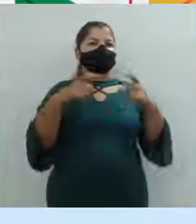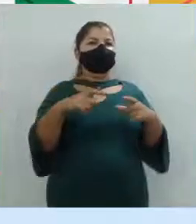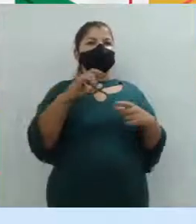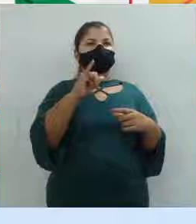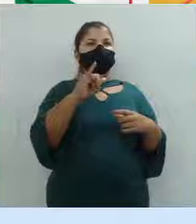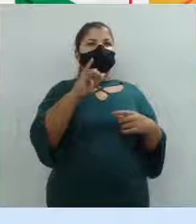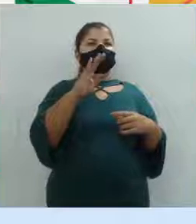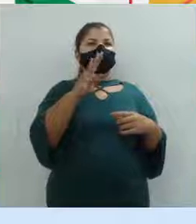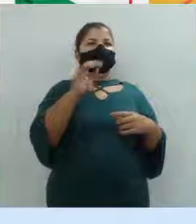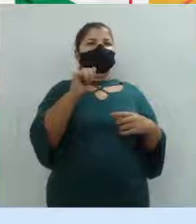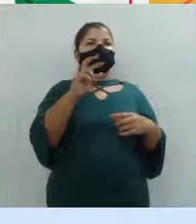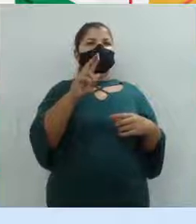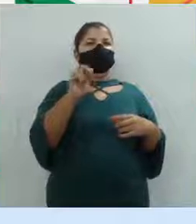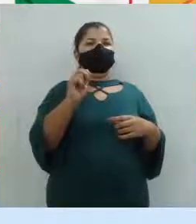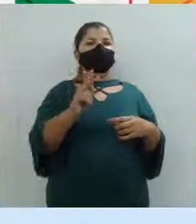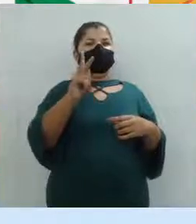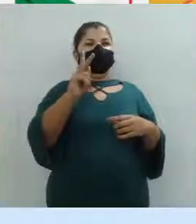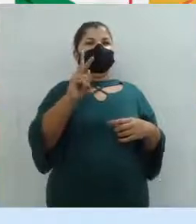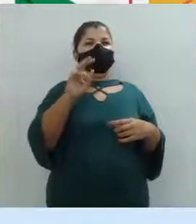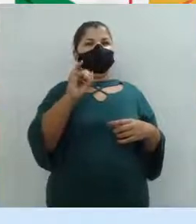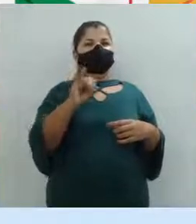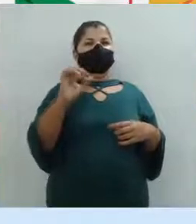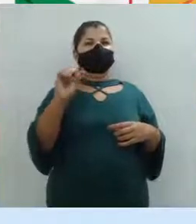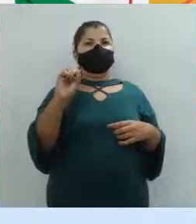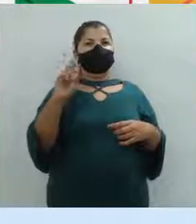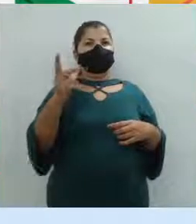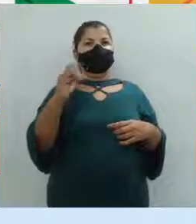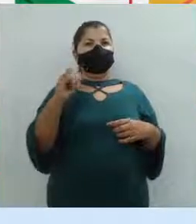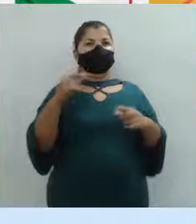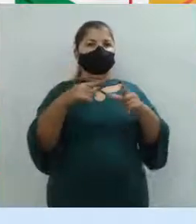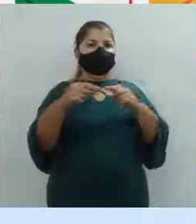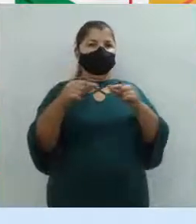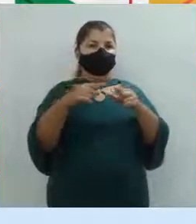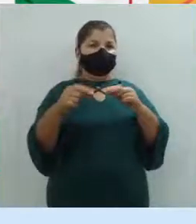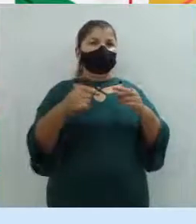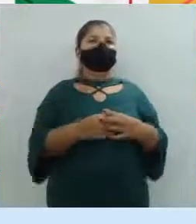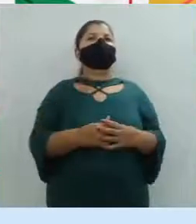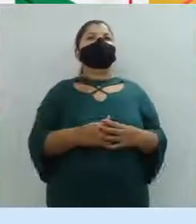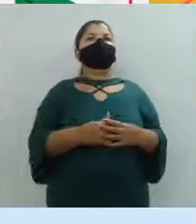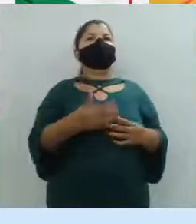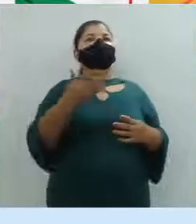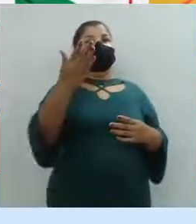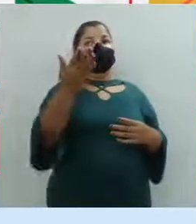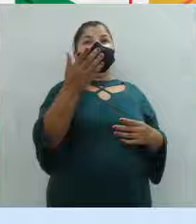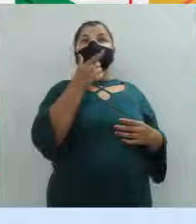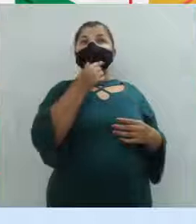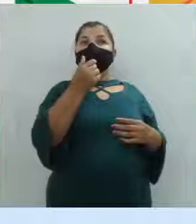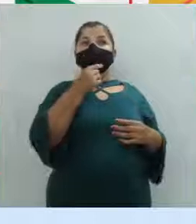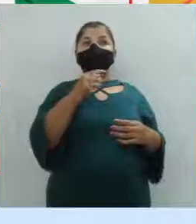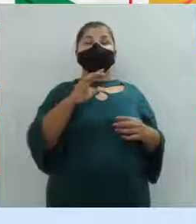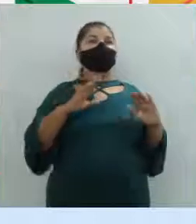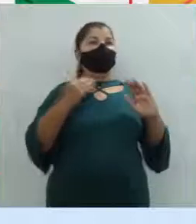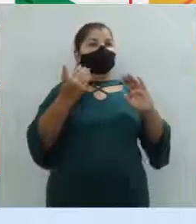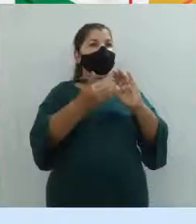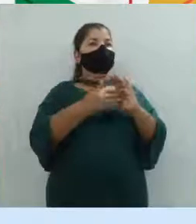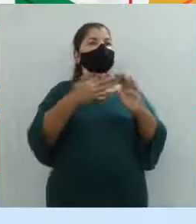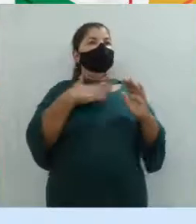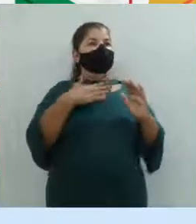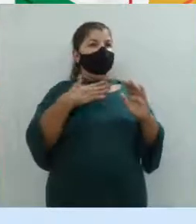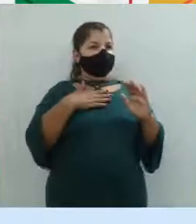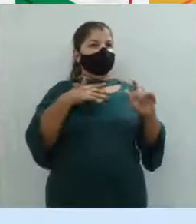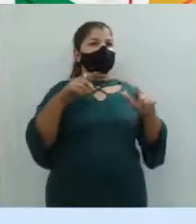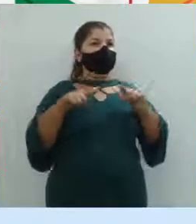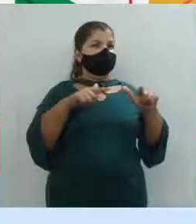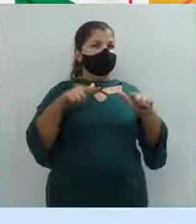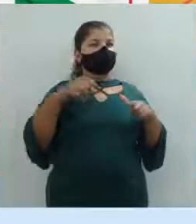Abarakishi, é o nome da cidade, lá no Japão. Bom, aí Tadawando diz o seguinte: em todas as minhas obras,